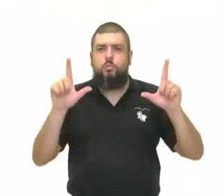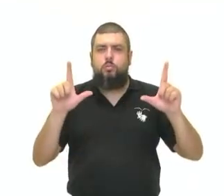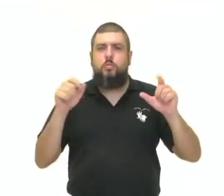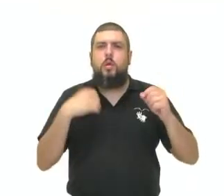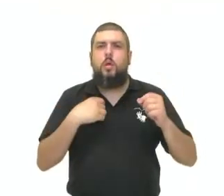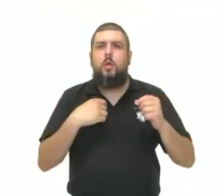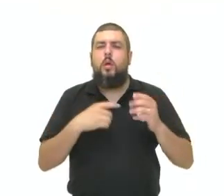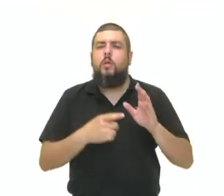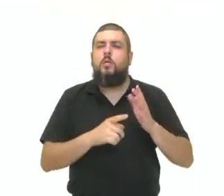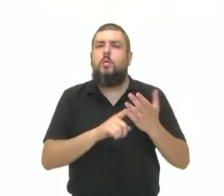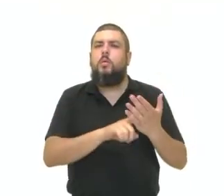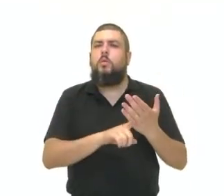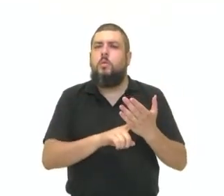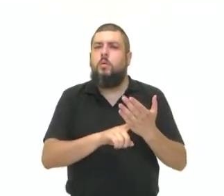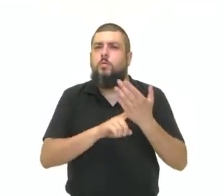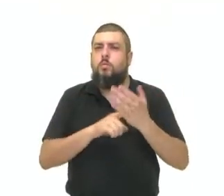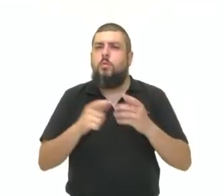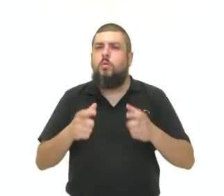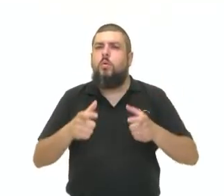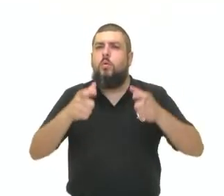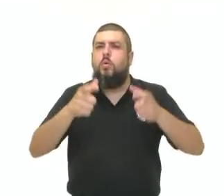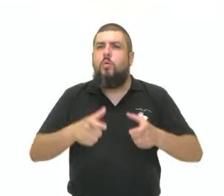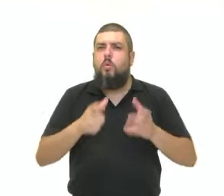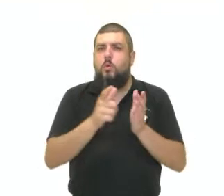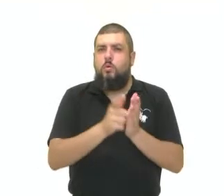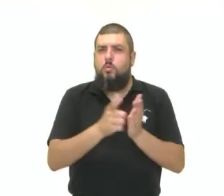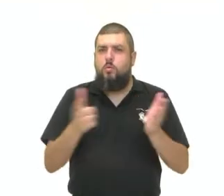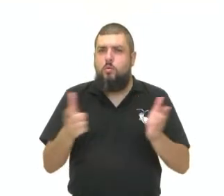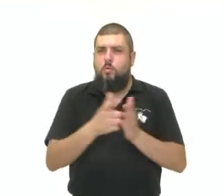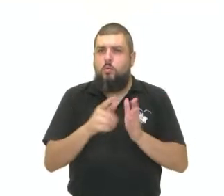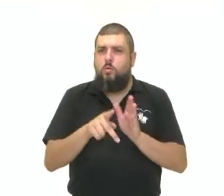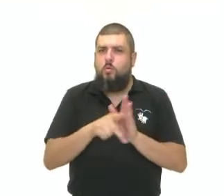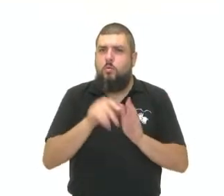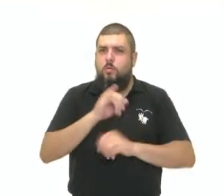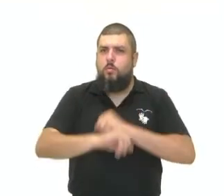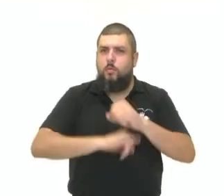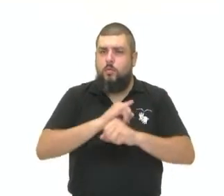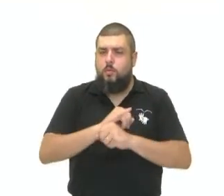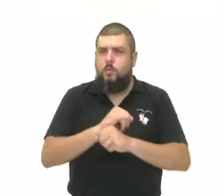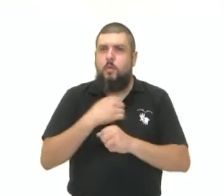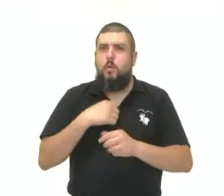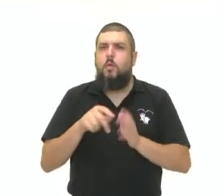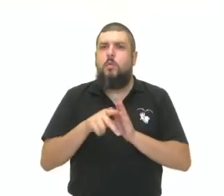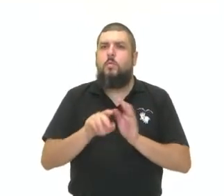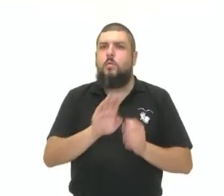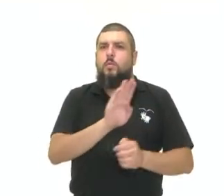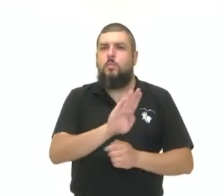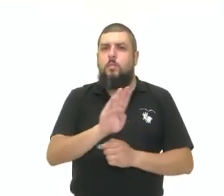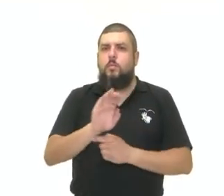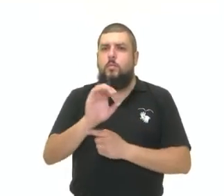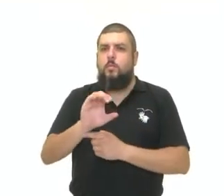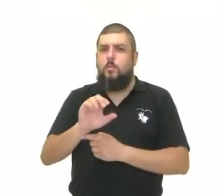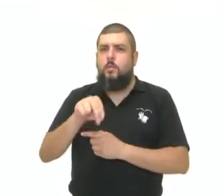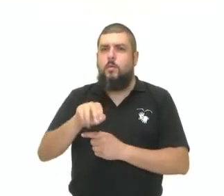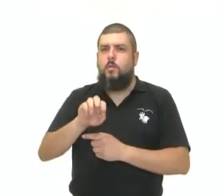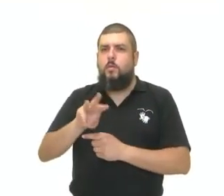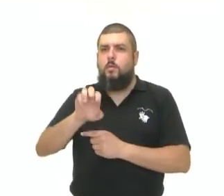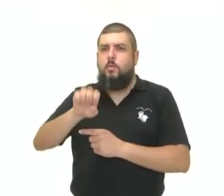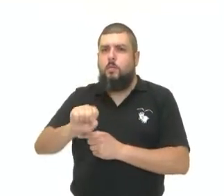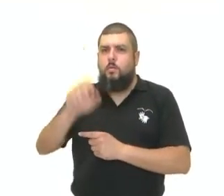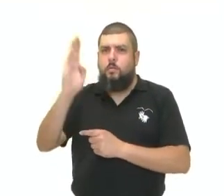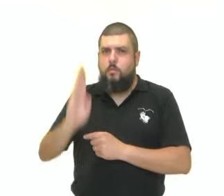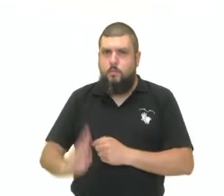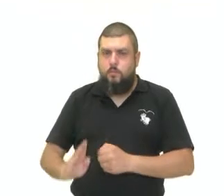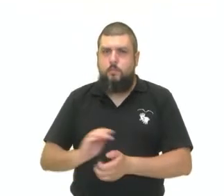Nós temos uma notícia retirada de um jornal online. Temos aqui o site BBC News Brasil, as seções do